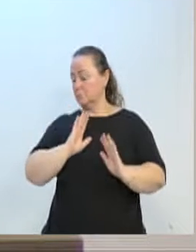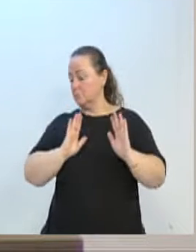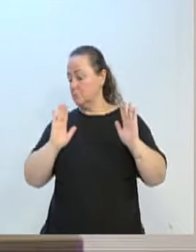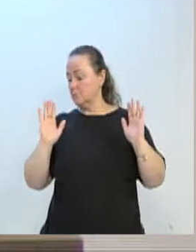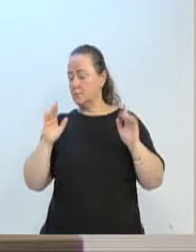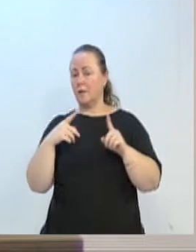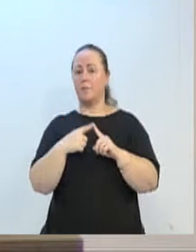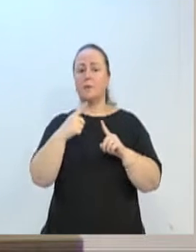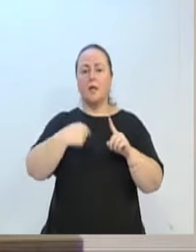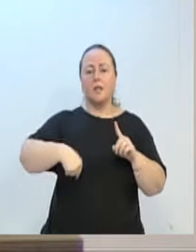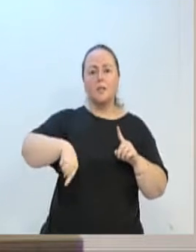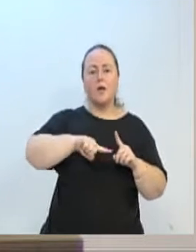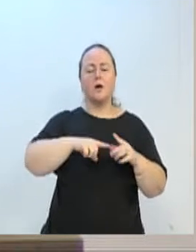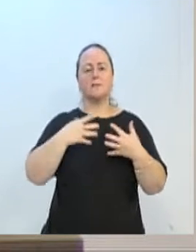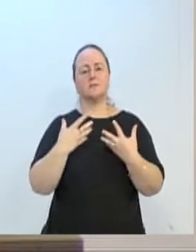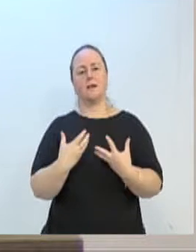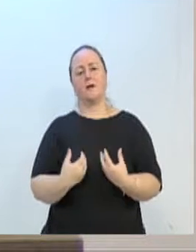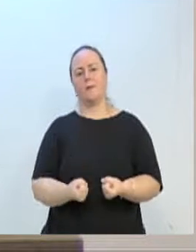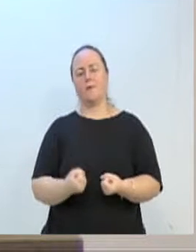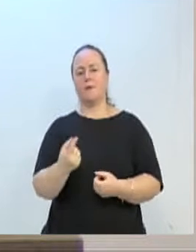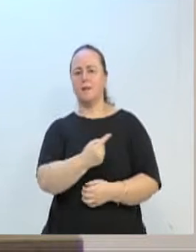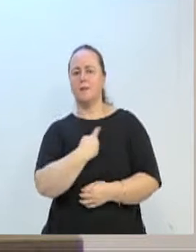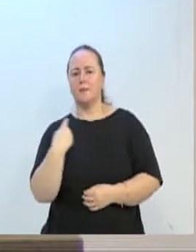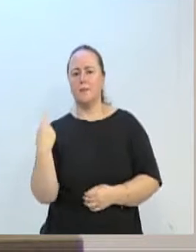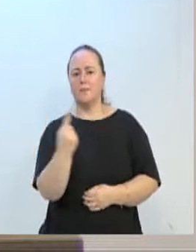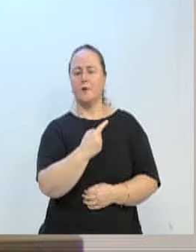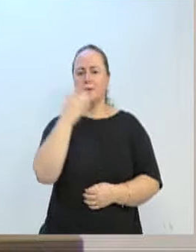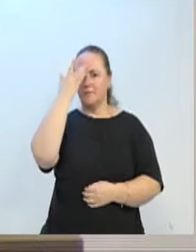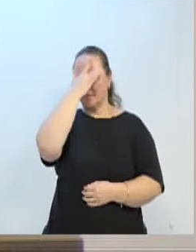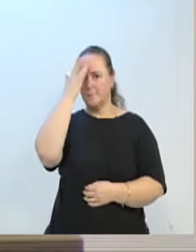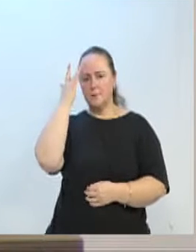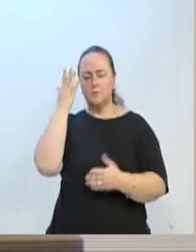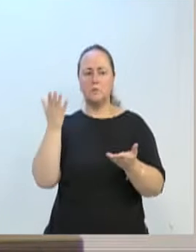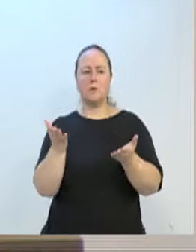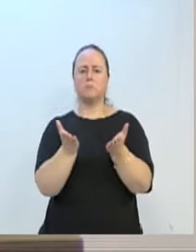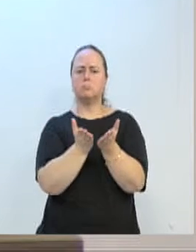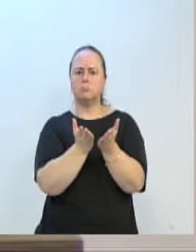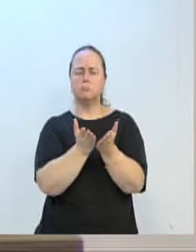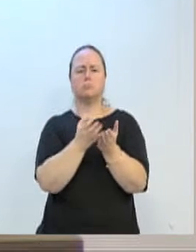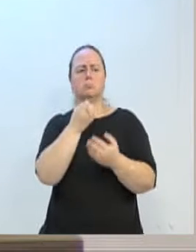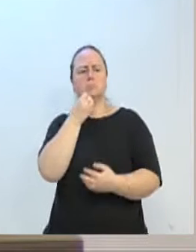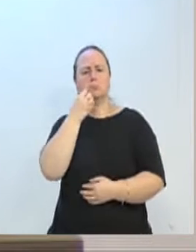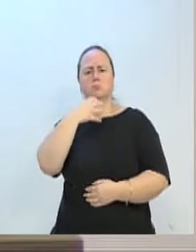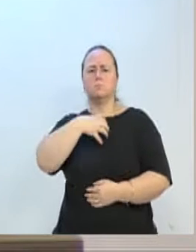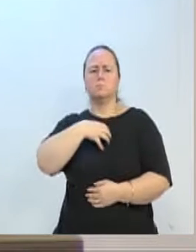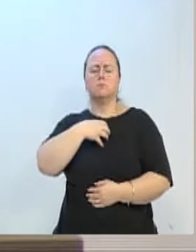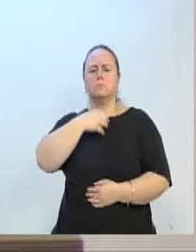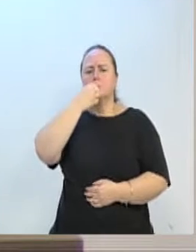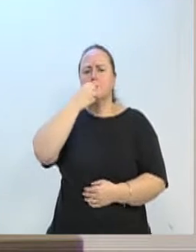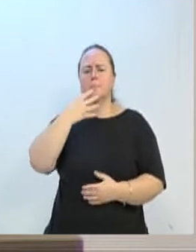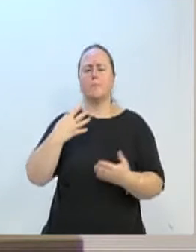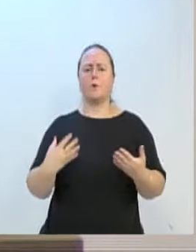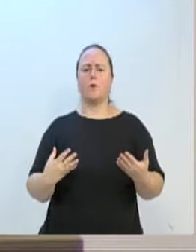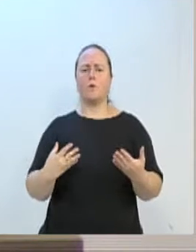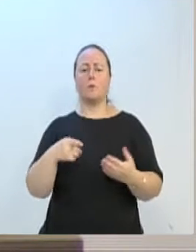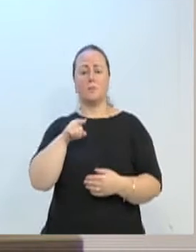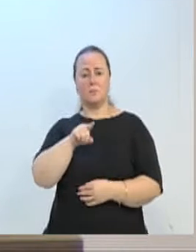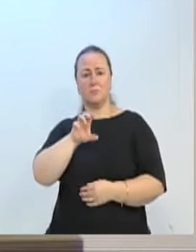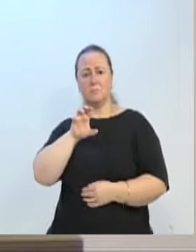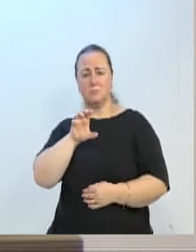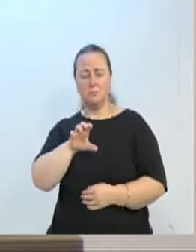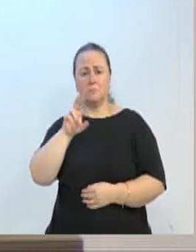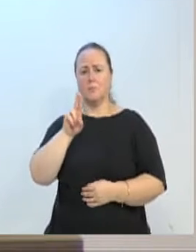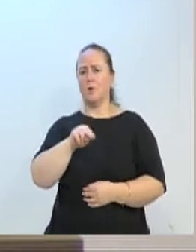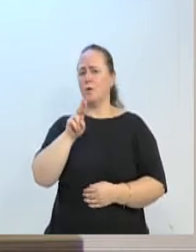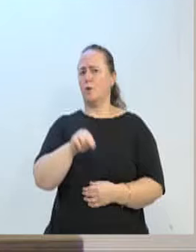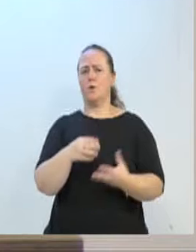somos um povo acolhedor, somos pessoas que nos consideramos cristãs, do bem, enfim, onde jamais, sendo assim, podemos